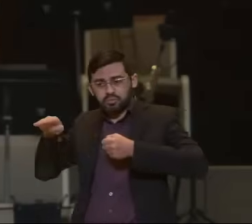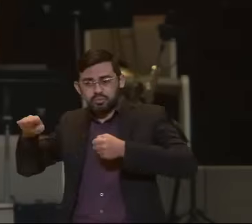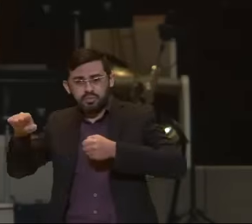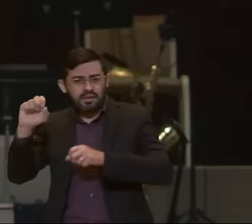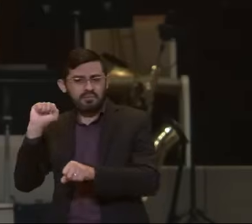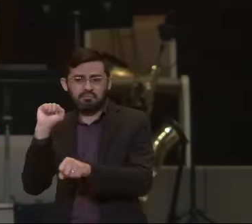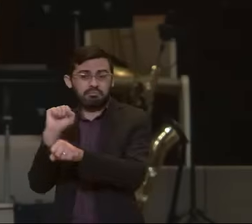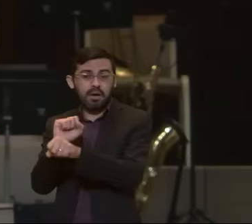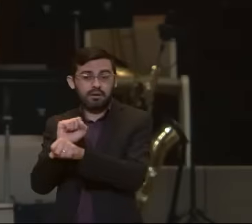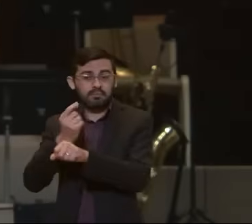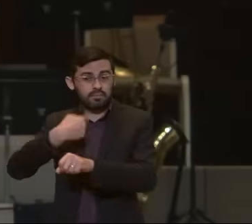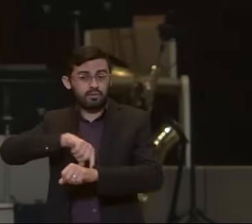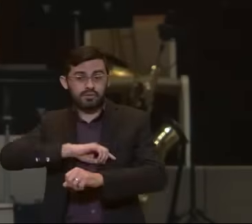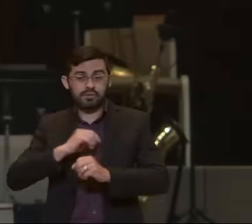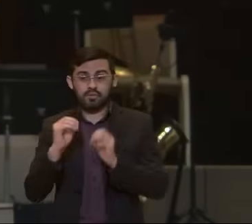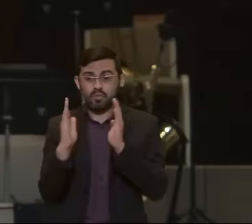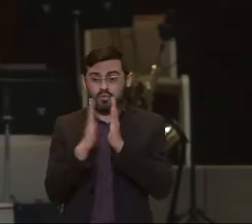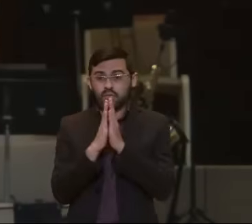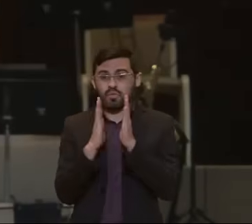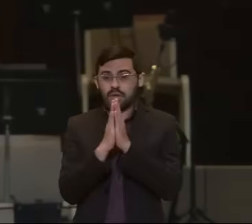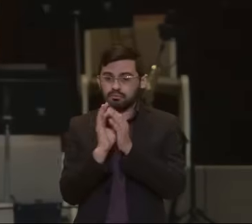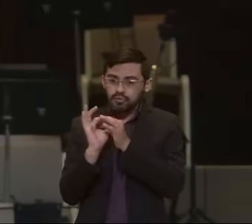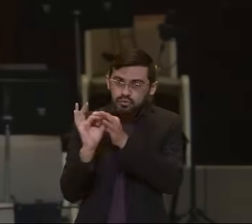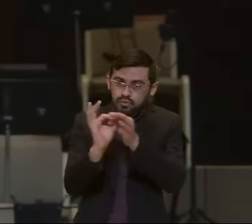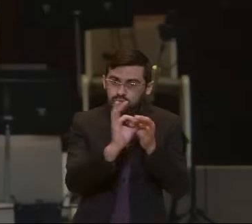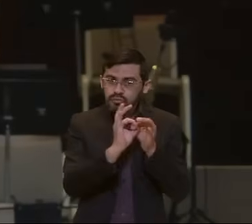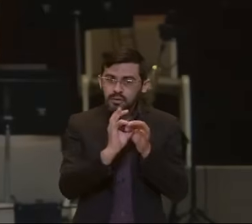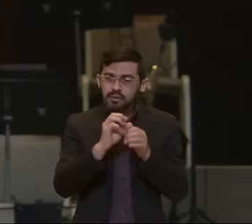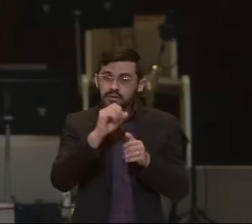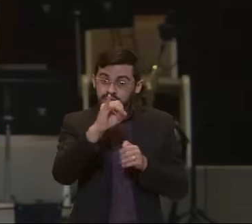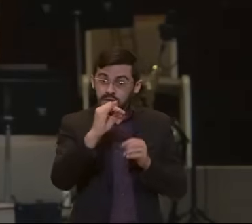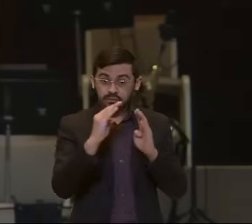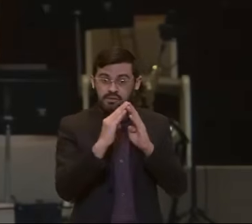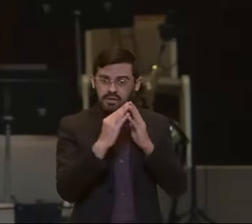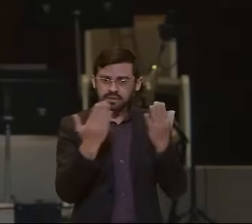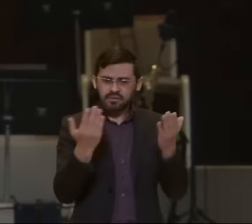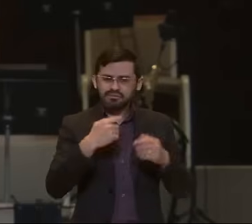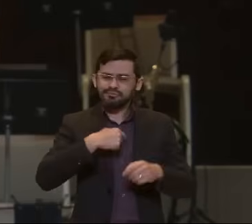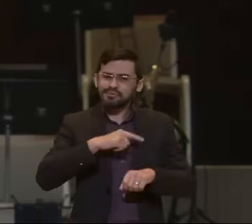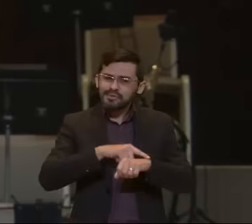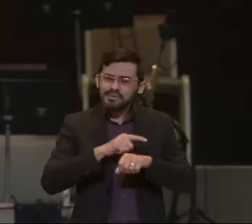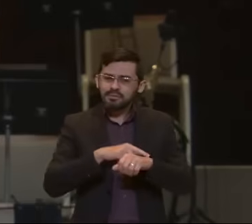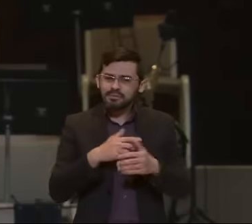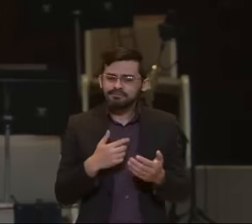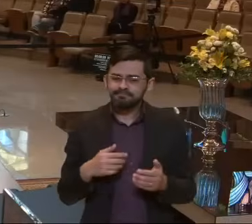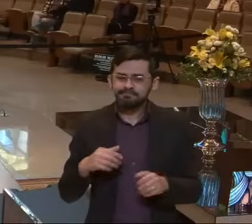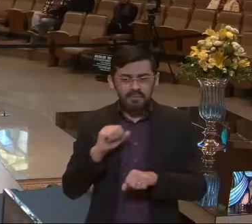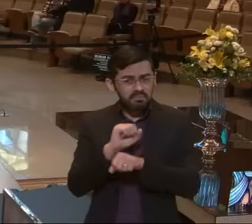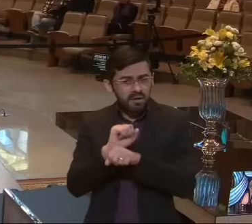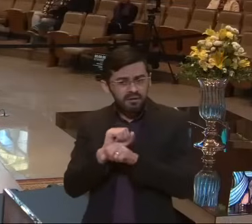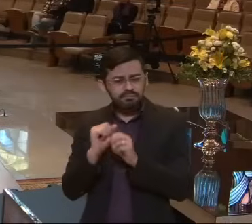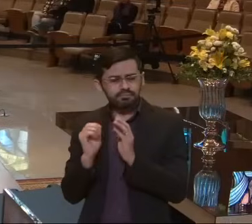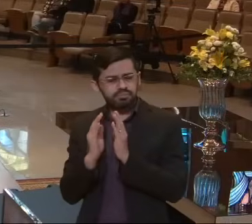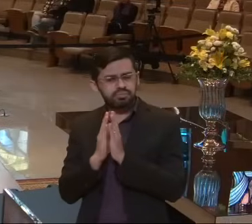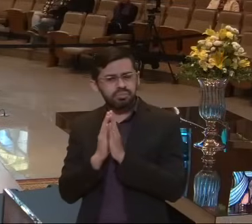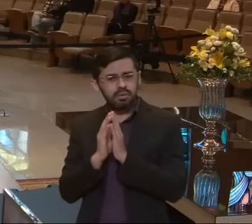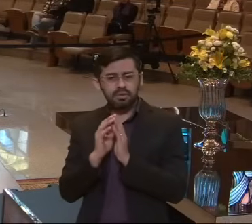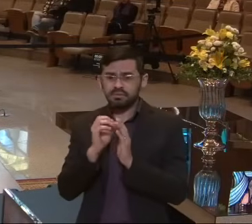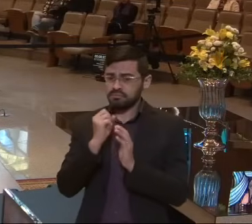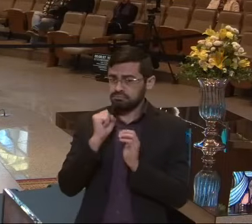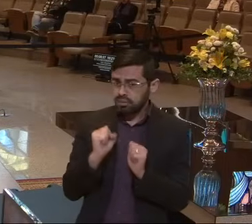para tudo para a gente orar juntos. Se você está na sua casa, se coloca numa atitude de oração. Se você